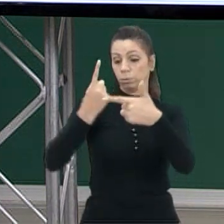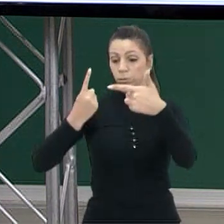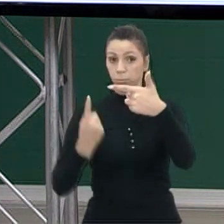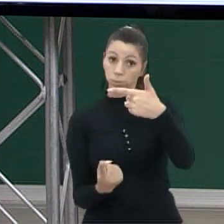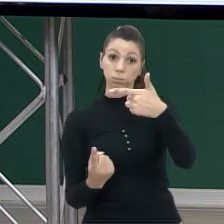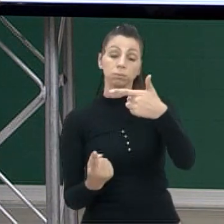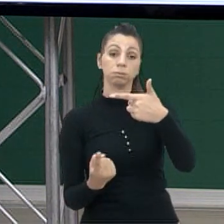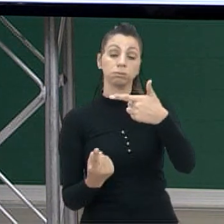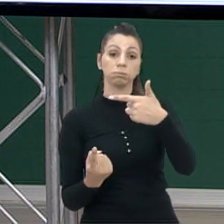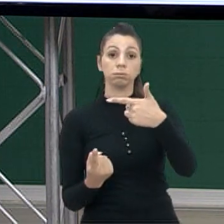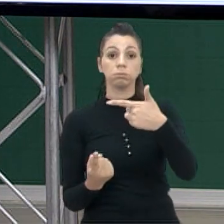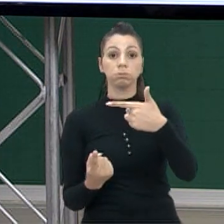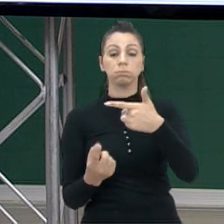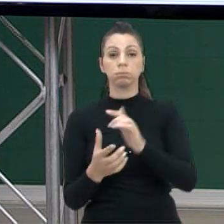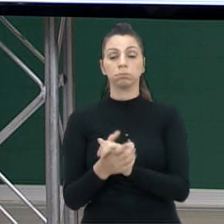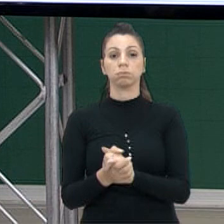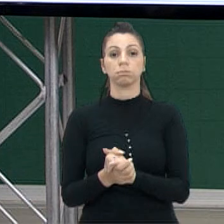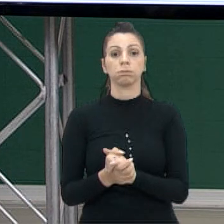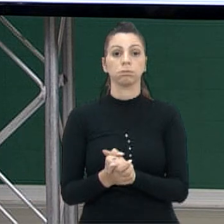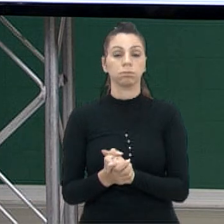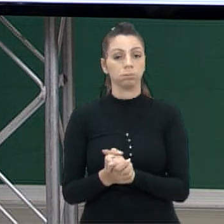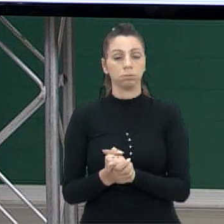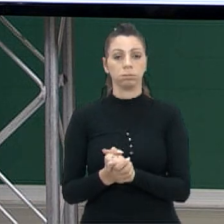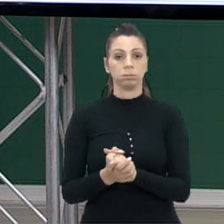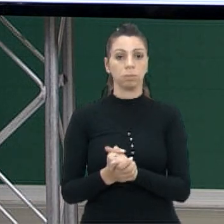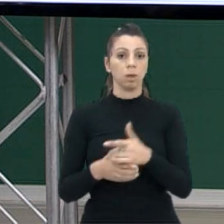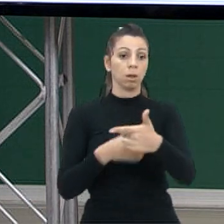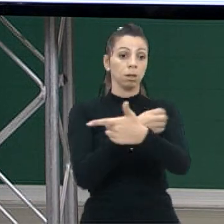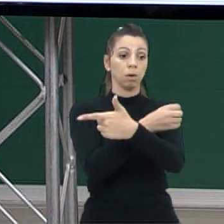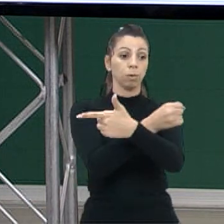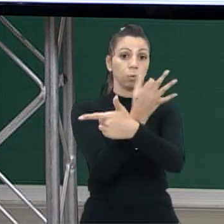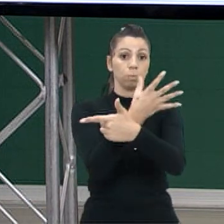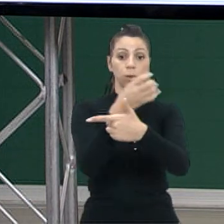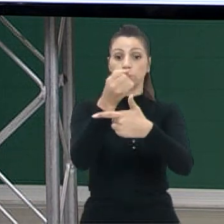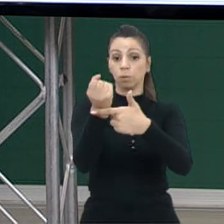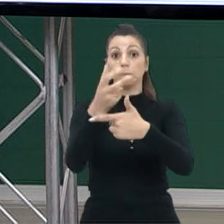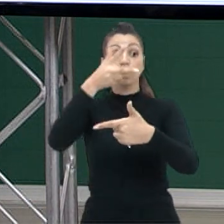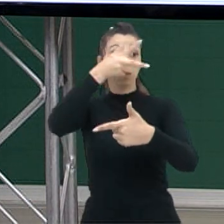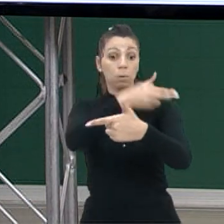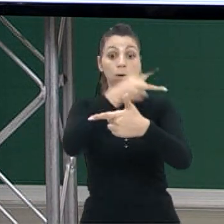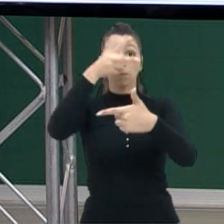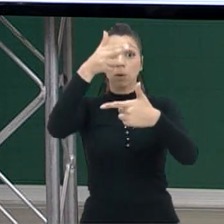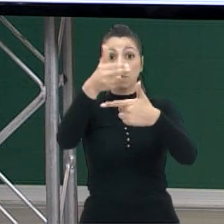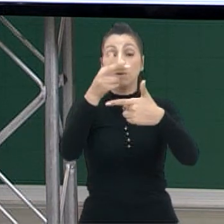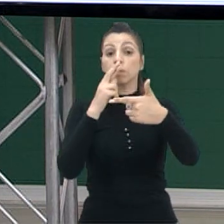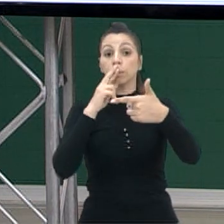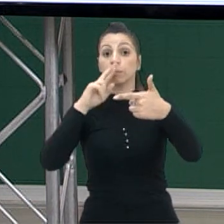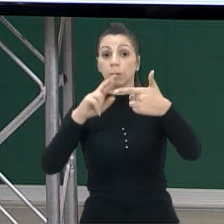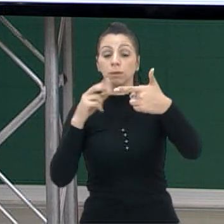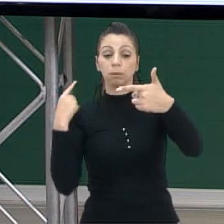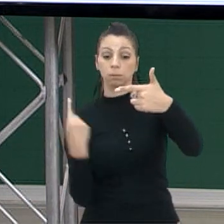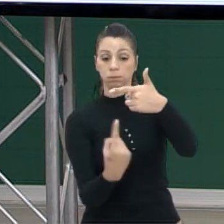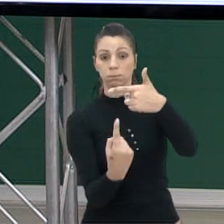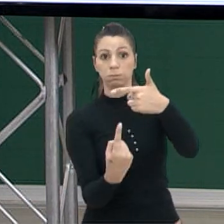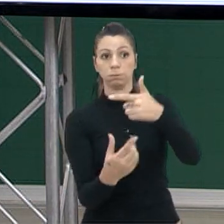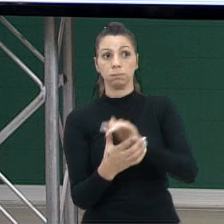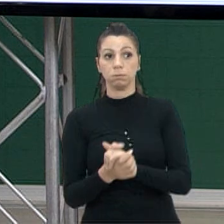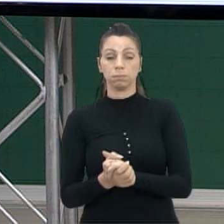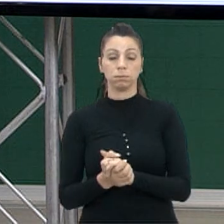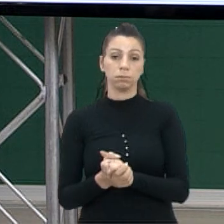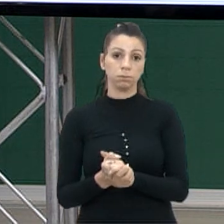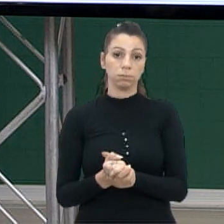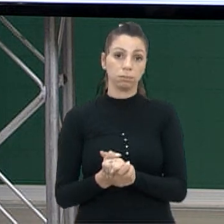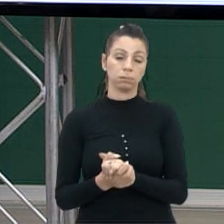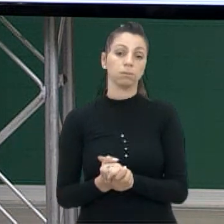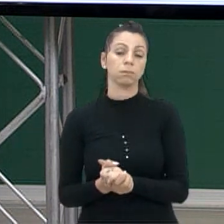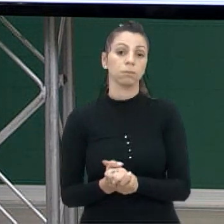zero, porque a divisão não pode ser por zero. Um número dividido por ele mesmo é 1. Se você averiguar a propriedade de